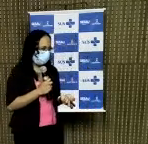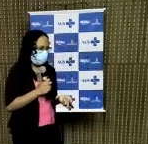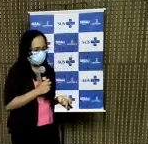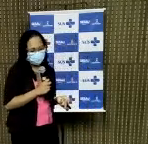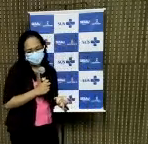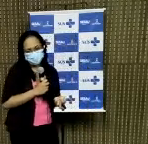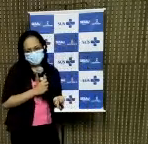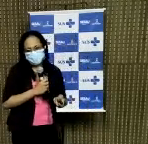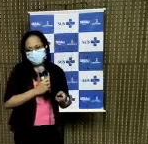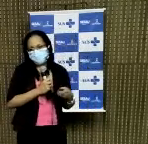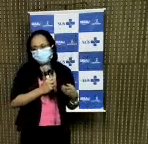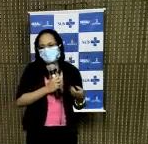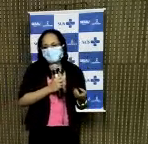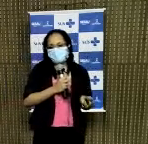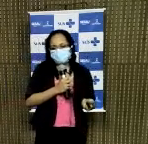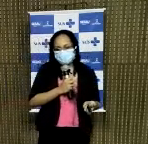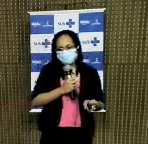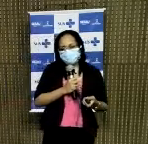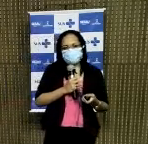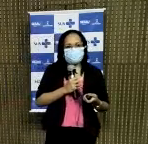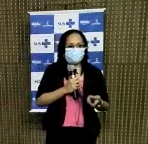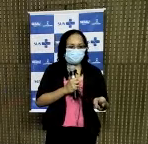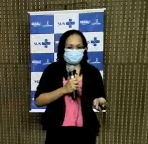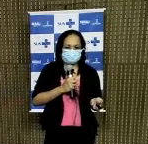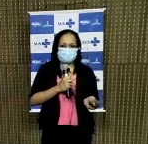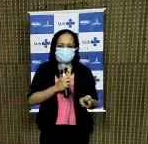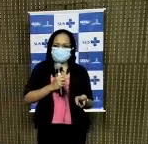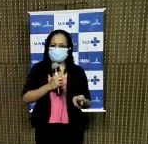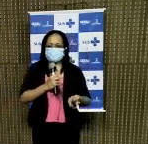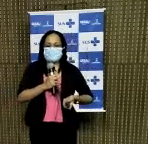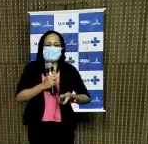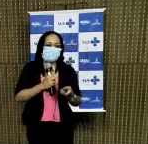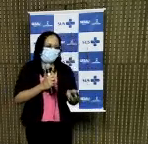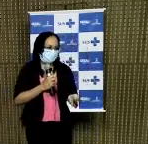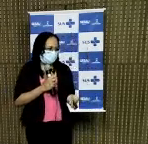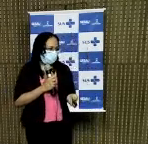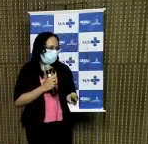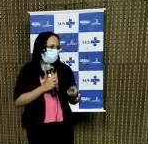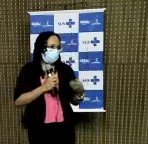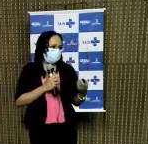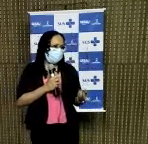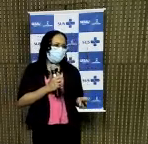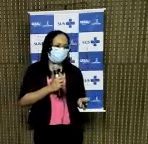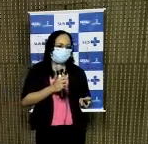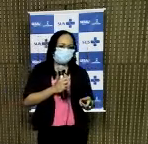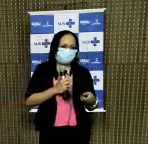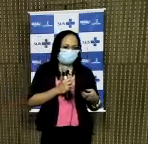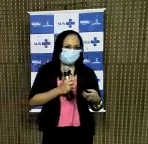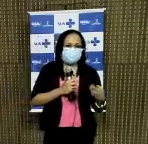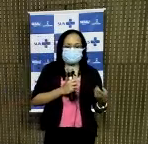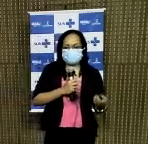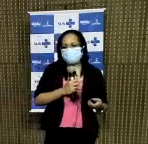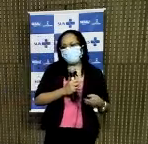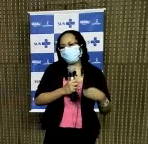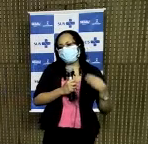26% do atendimento foi feito a elas. Esse semestre, a consulta da enfermagem foi mais baixo, como eu já disse, uma enfermeira atendendo